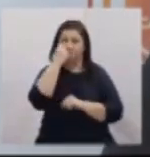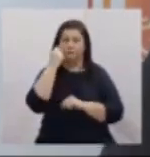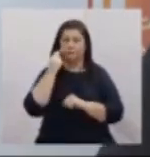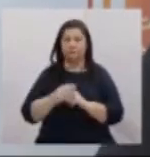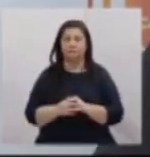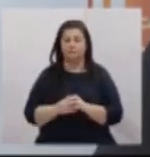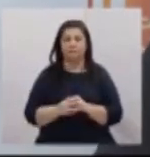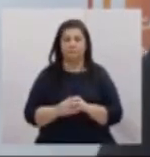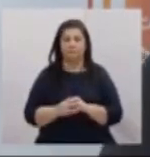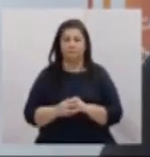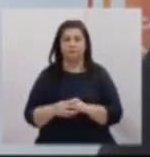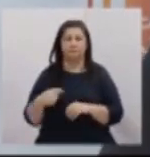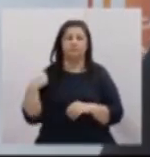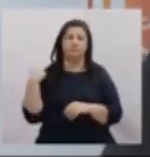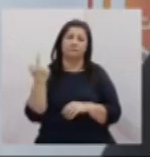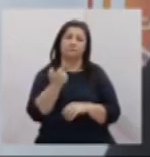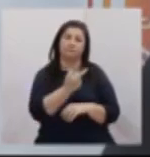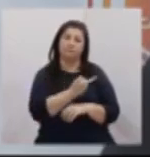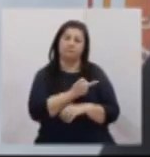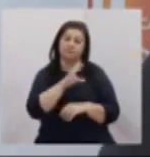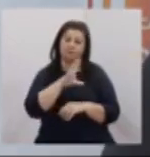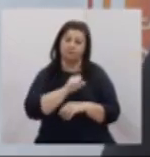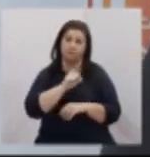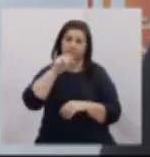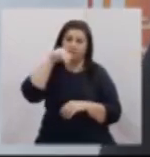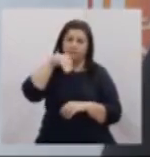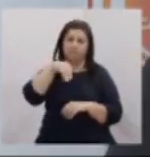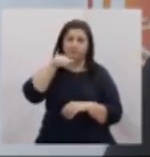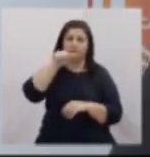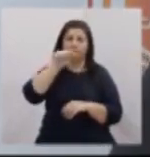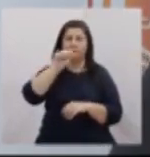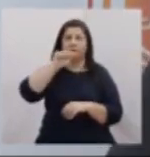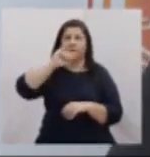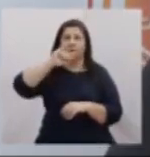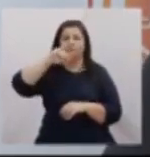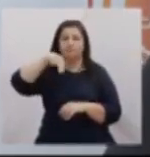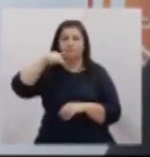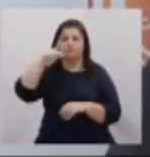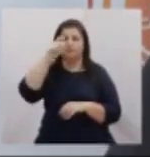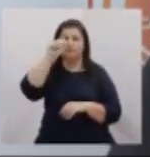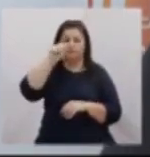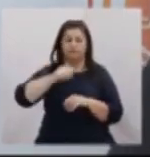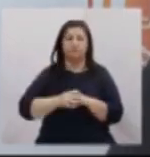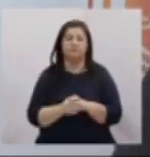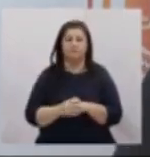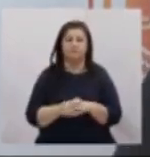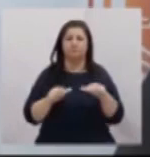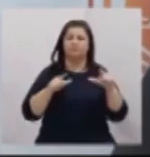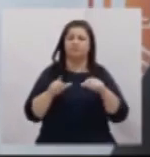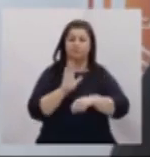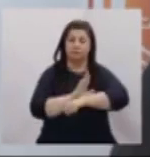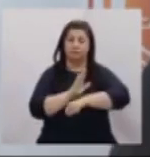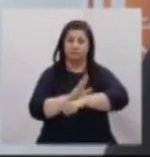Jacareí, a nossa querida Mãinha. A Mãinha, que tem um trabalho religioso dentro ali, ajudando o